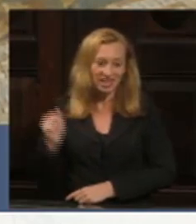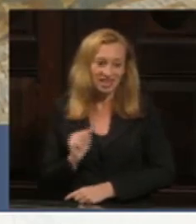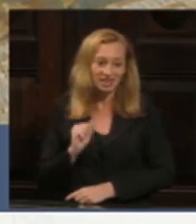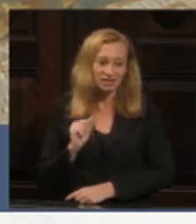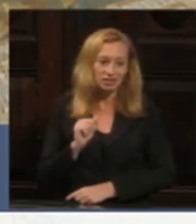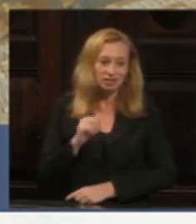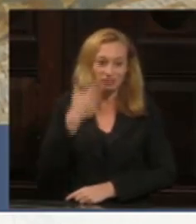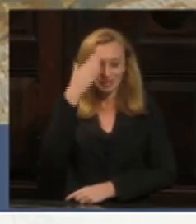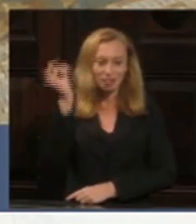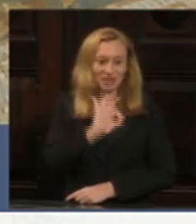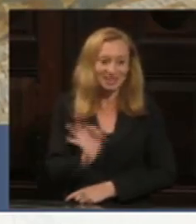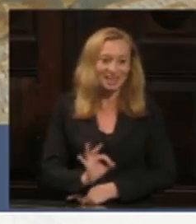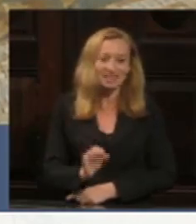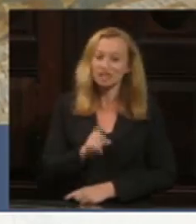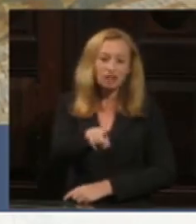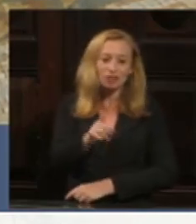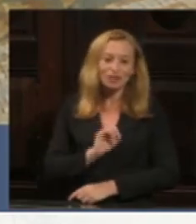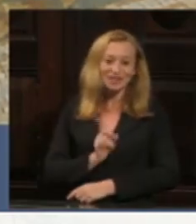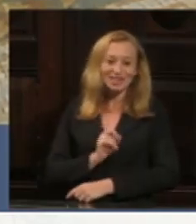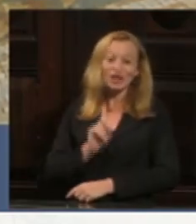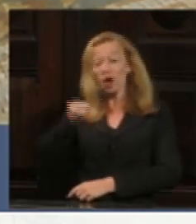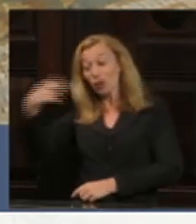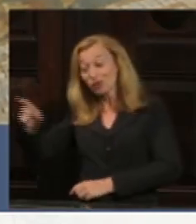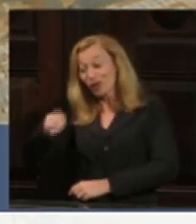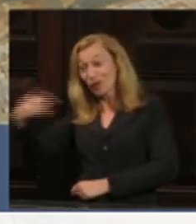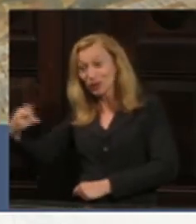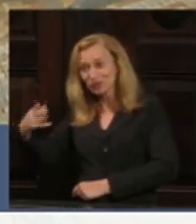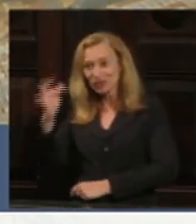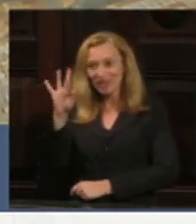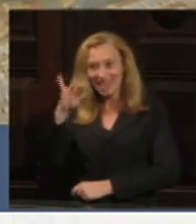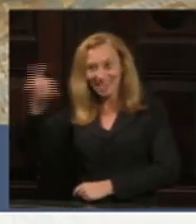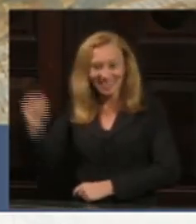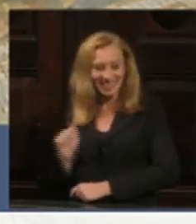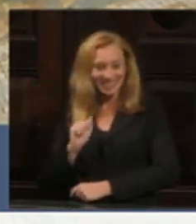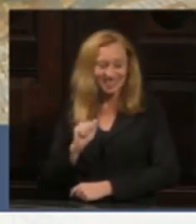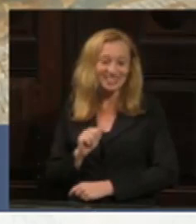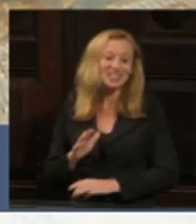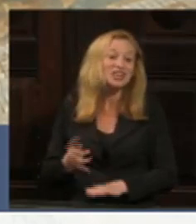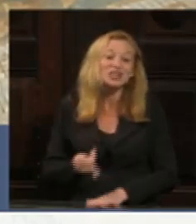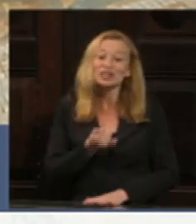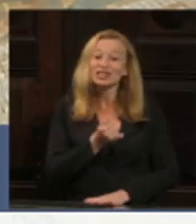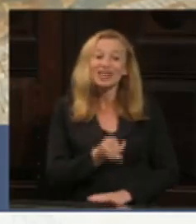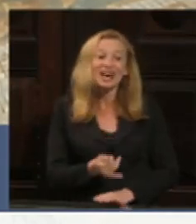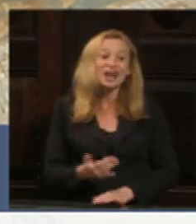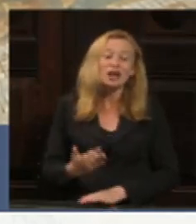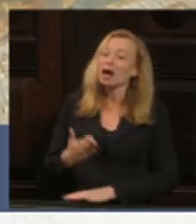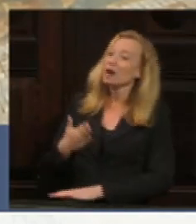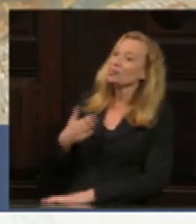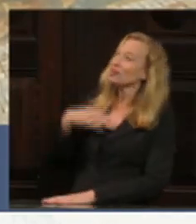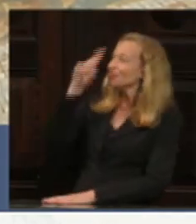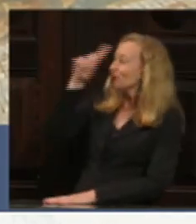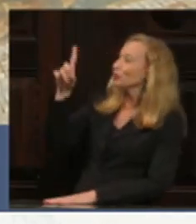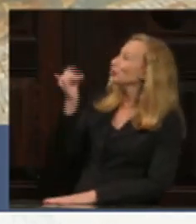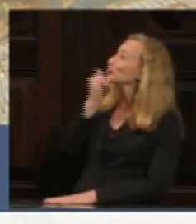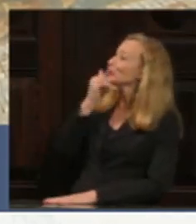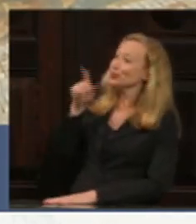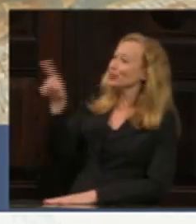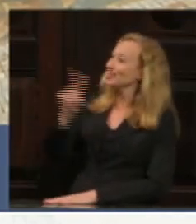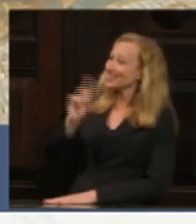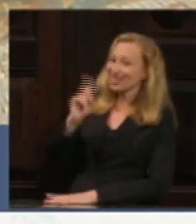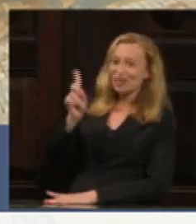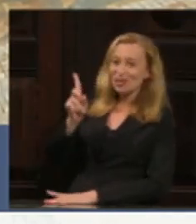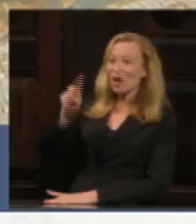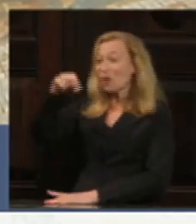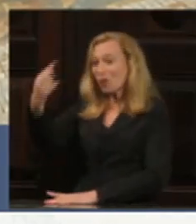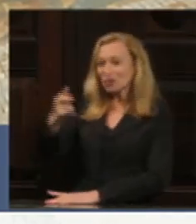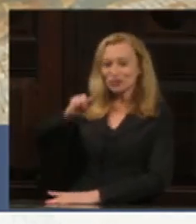abordar isso. Que não É é outro você, Ferreirinha, é um pelo outro. amor de Deus. Pelo amor de Deus, eu peço desculpa a você. Um tal de Ferreirinha que também abriu a boca para falar